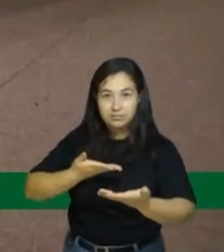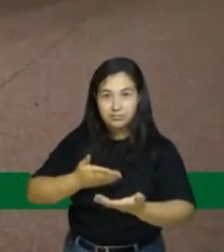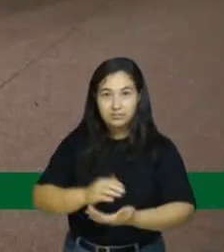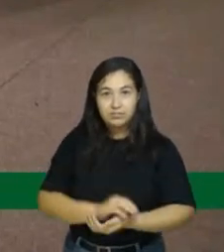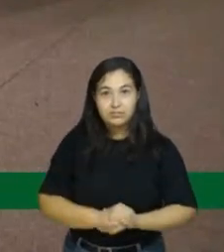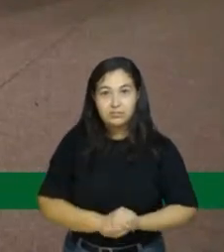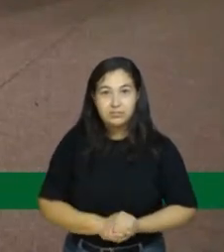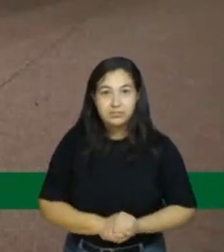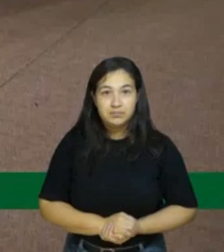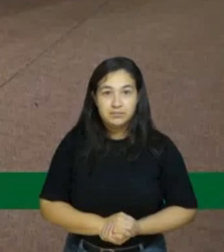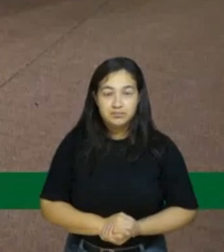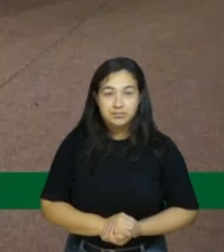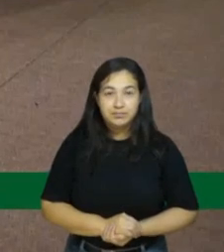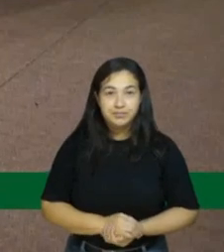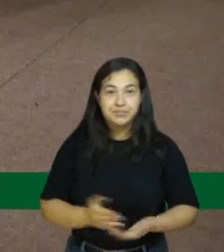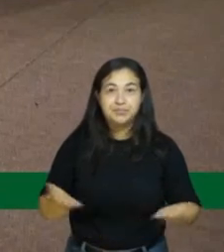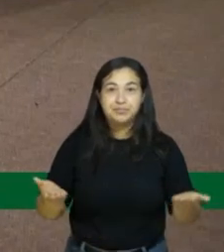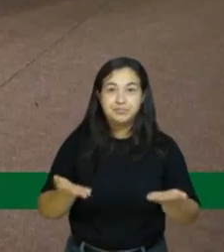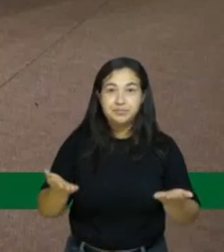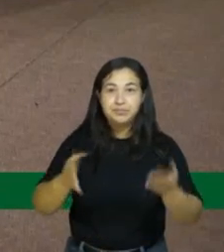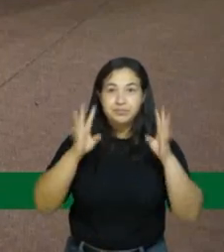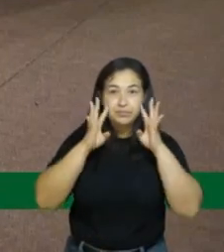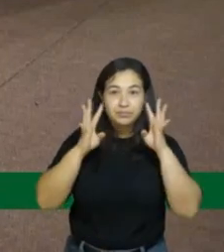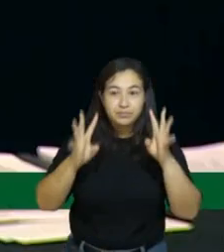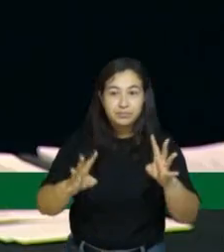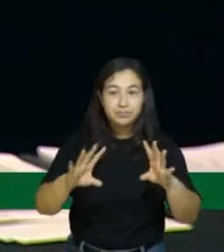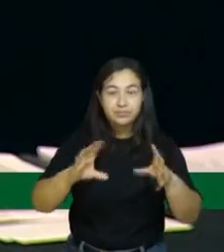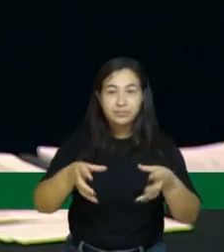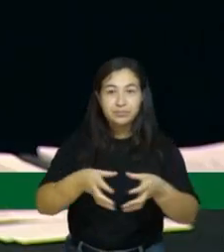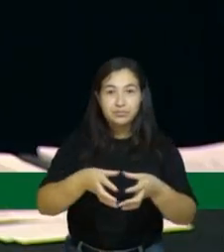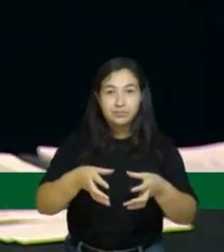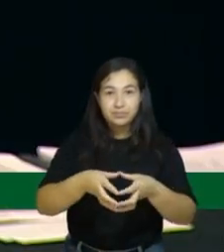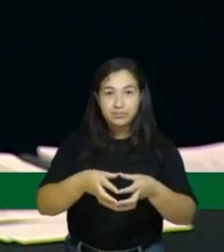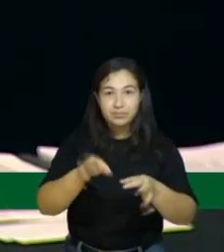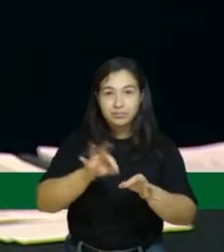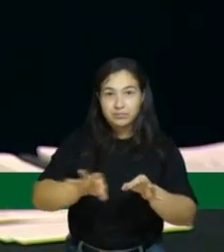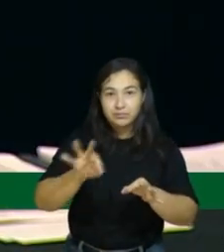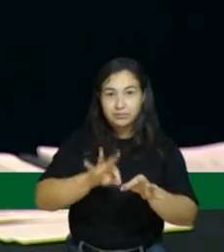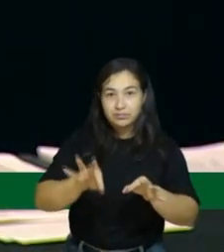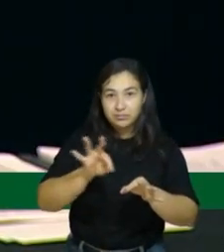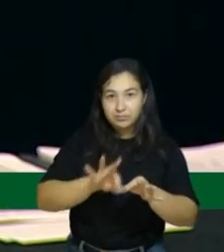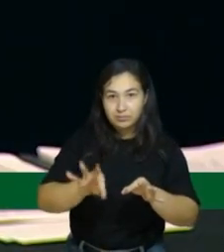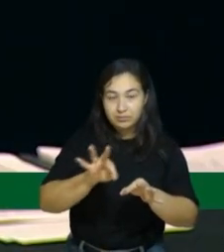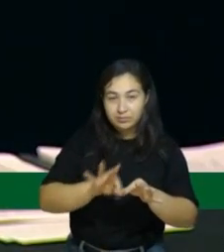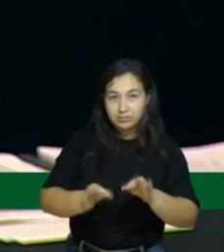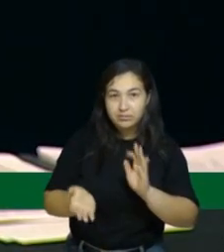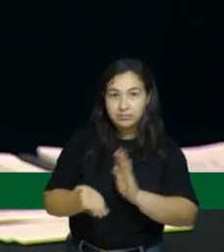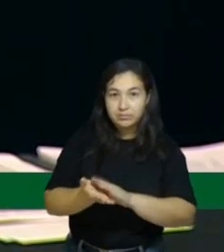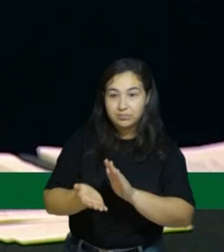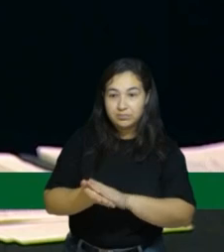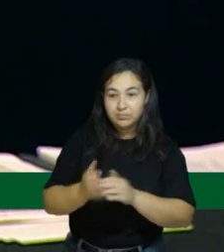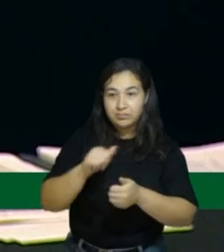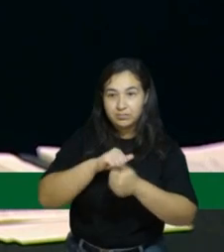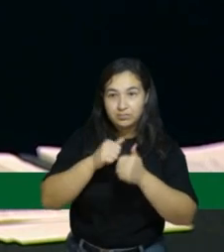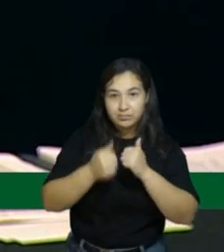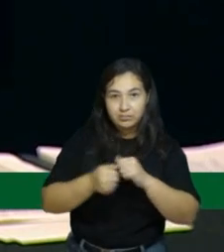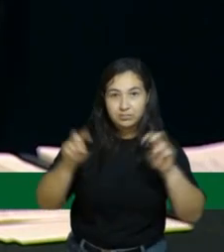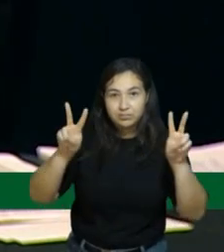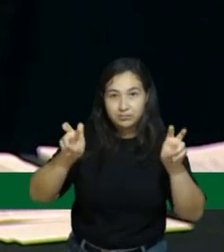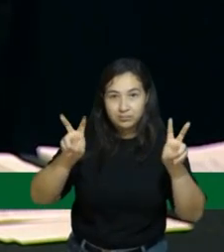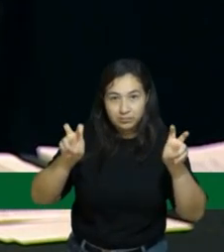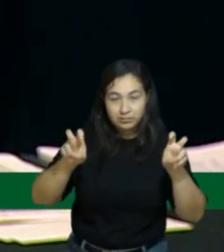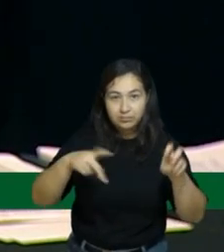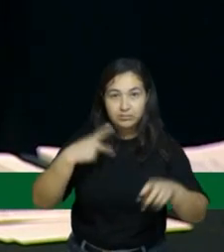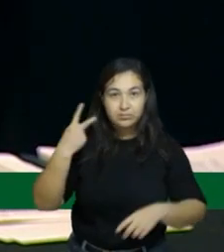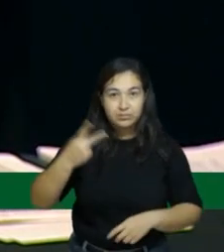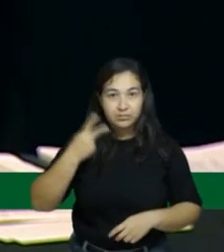bem-vindos agora vamos ouvir a entidade Instituto viva para desporto tema criação de políticas públicas voltadas